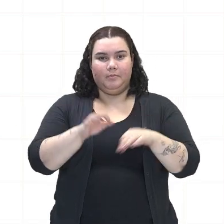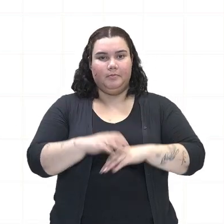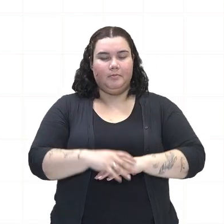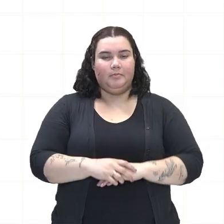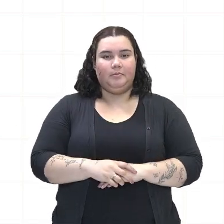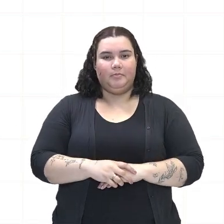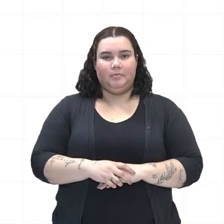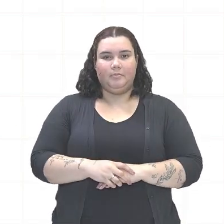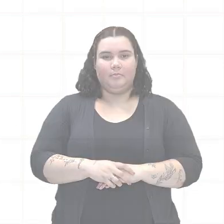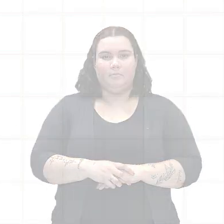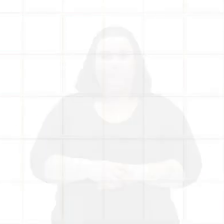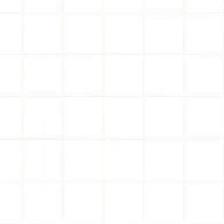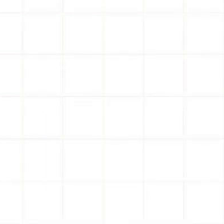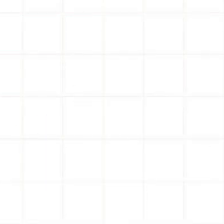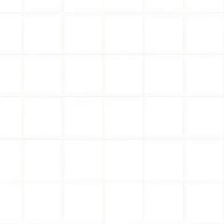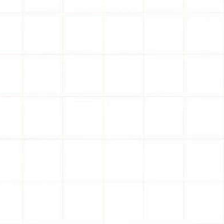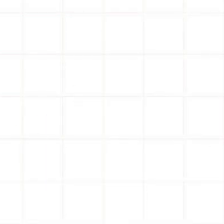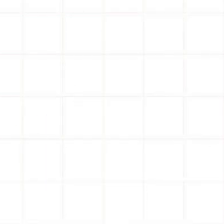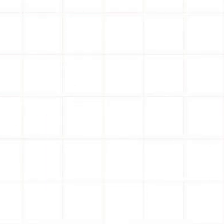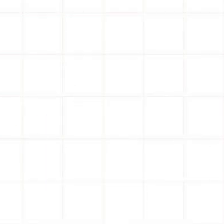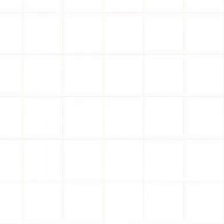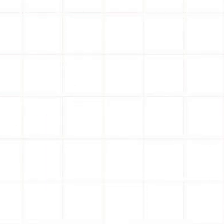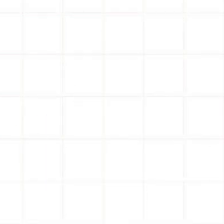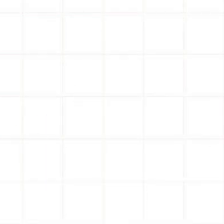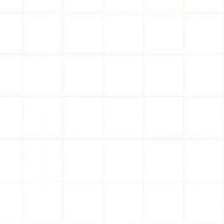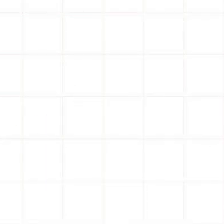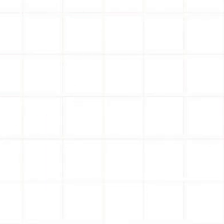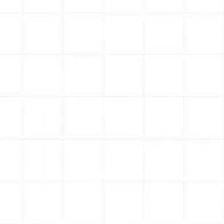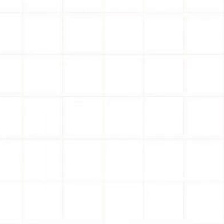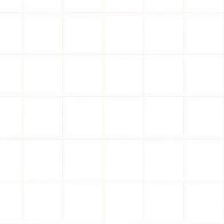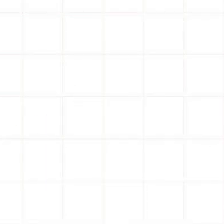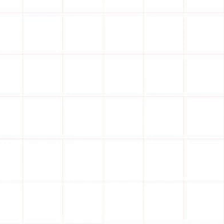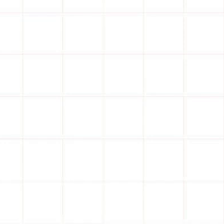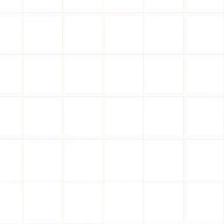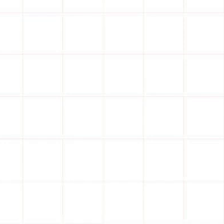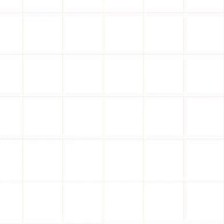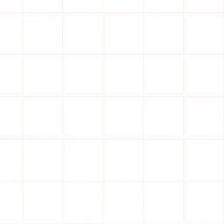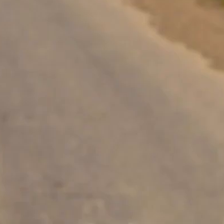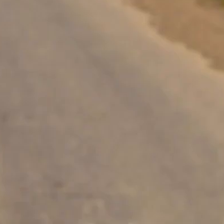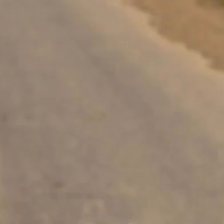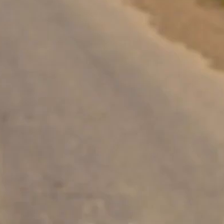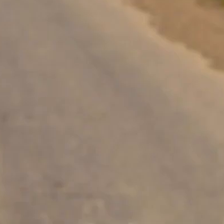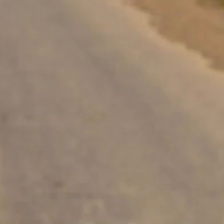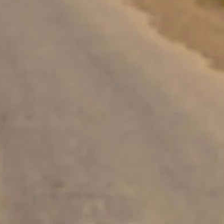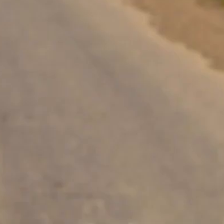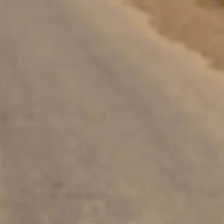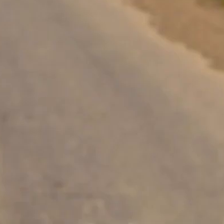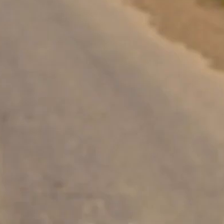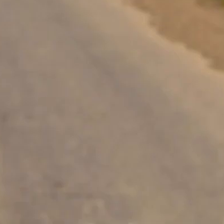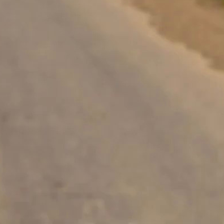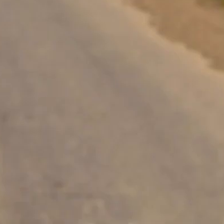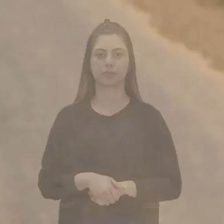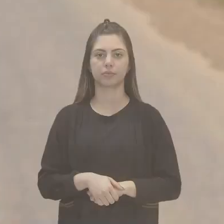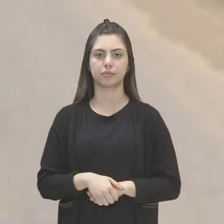tem aumentado cada vez mais essa coisa da produção. Então áreas que tem